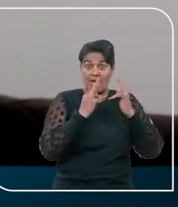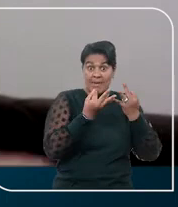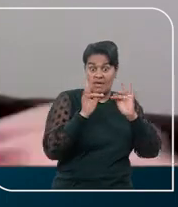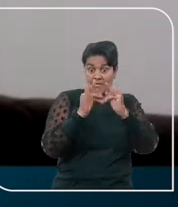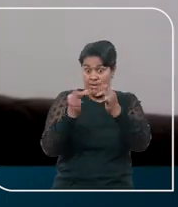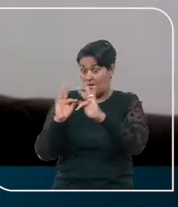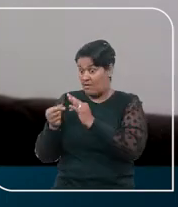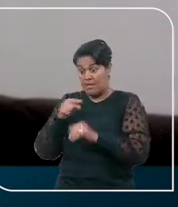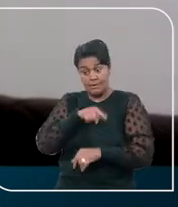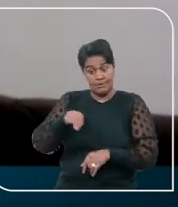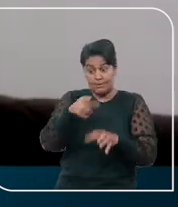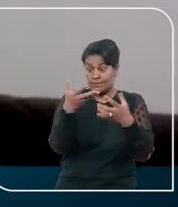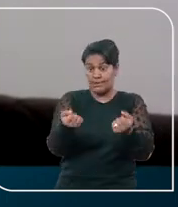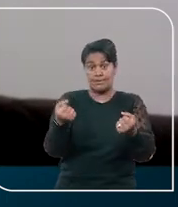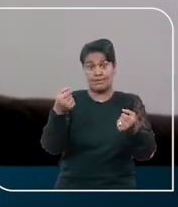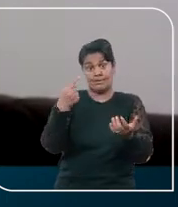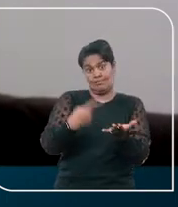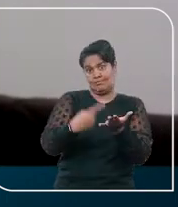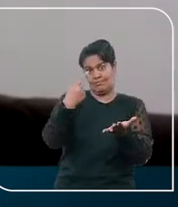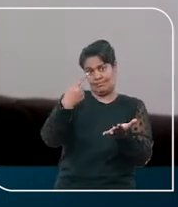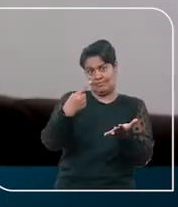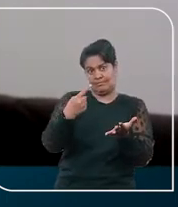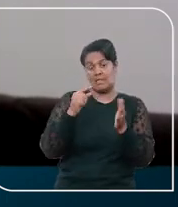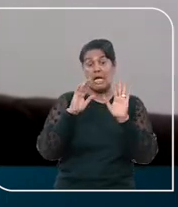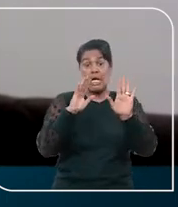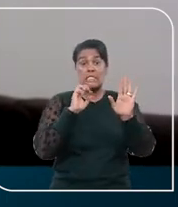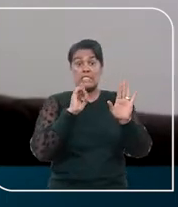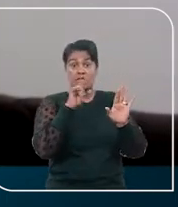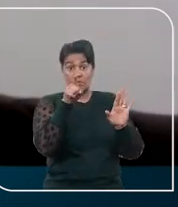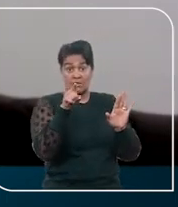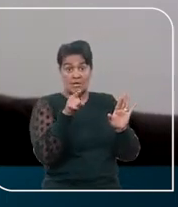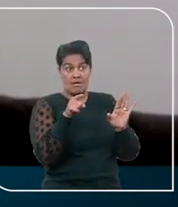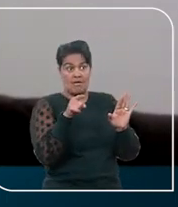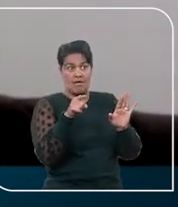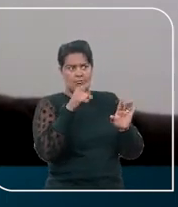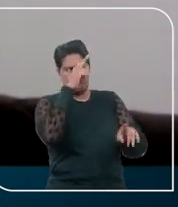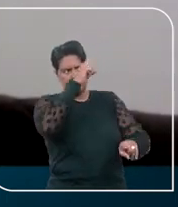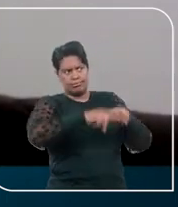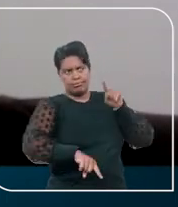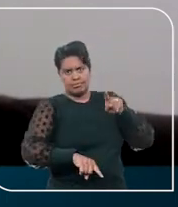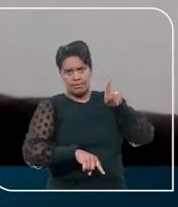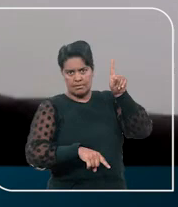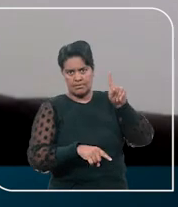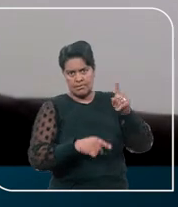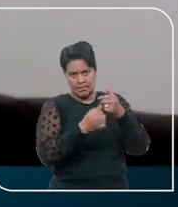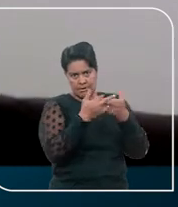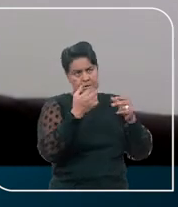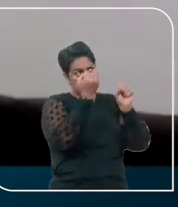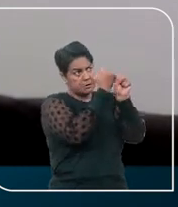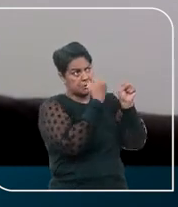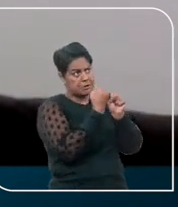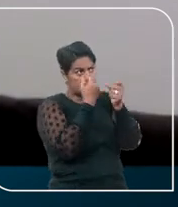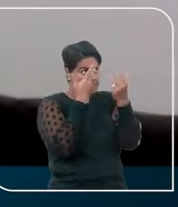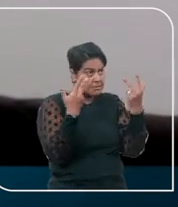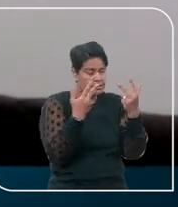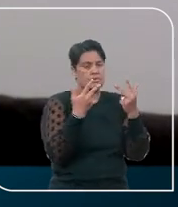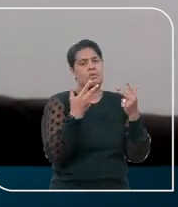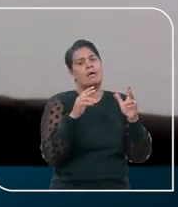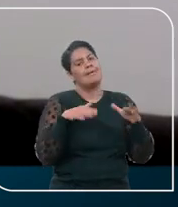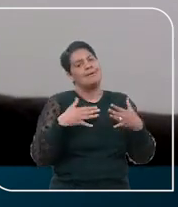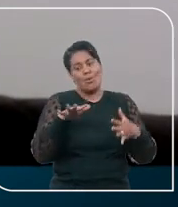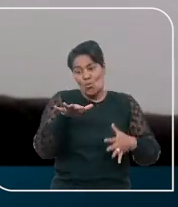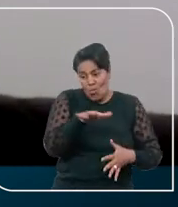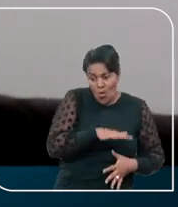uma vez que você repudia, então, qualquer alteração que coloca em risco a segurança e a solidez da edificação, as